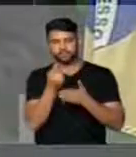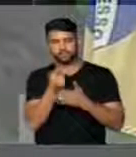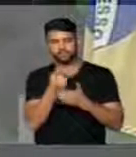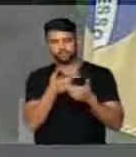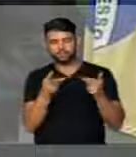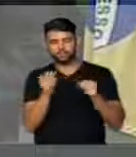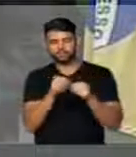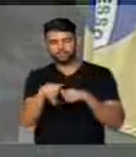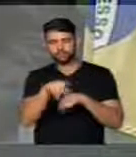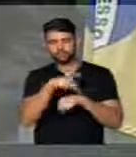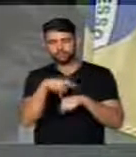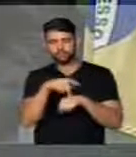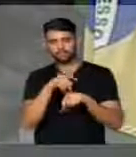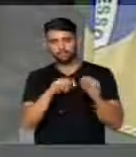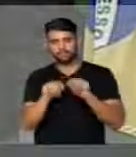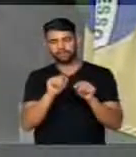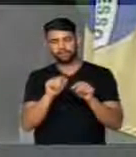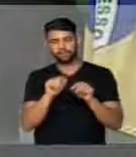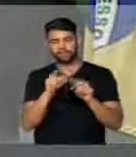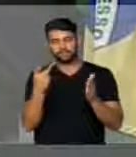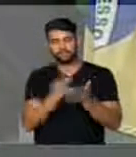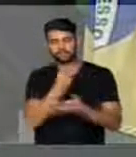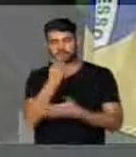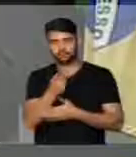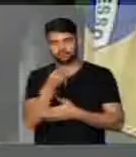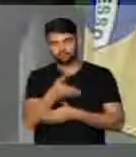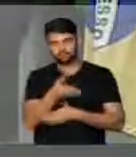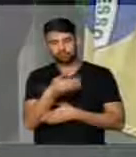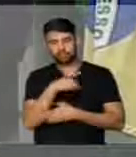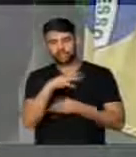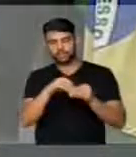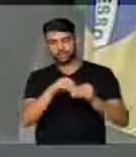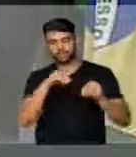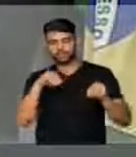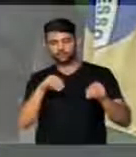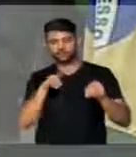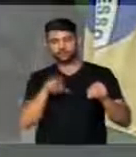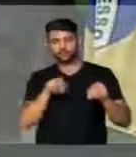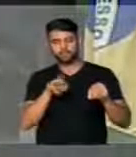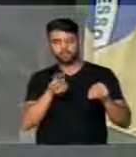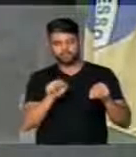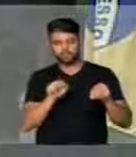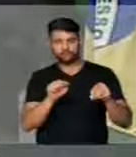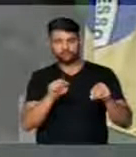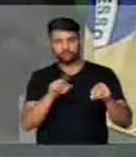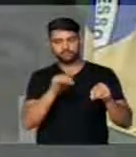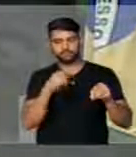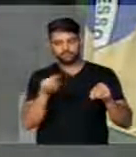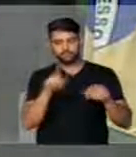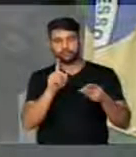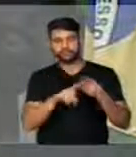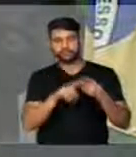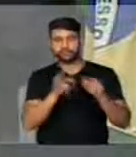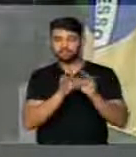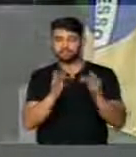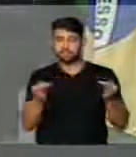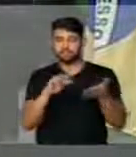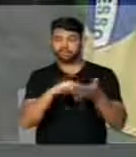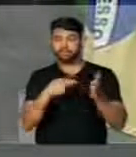recursos nos países em que isso aconteceu. A desvinculação das receitas da União